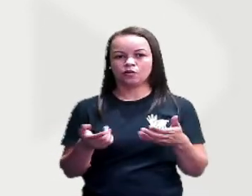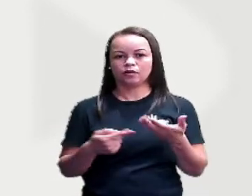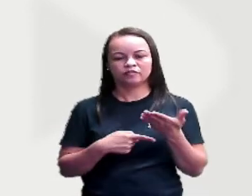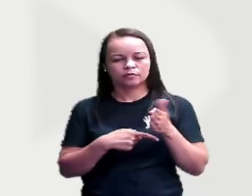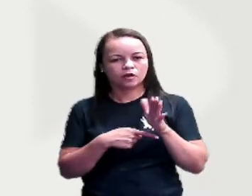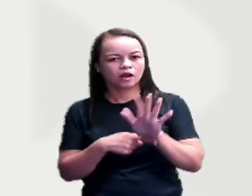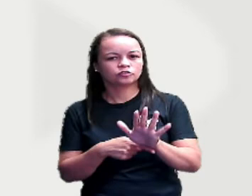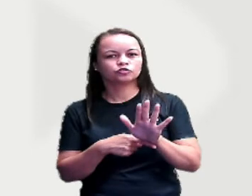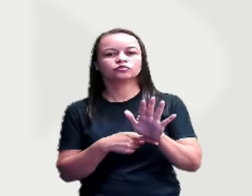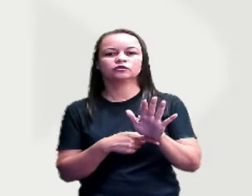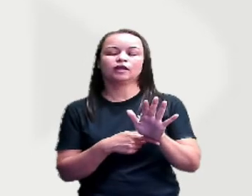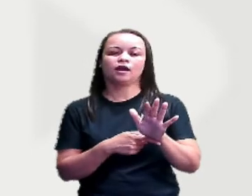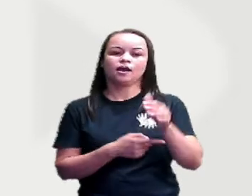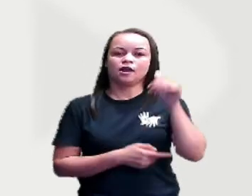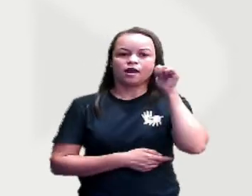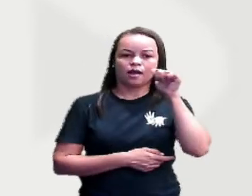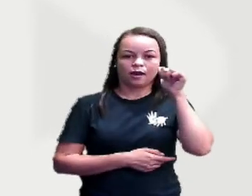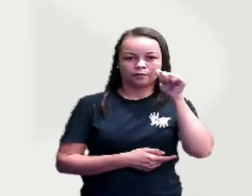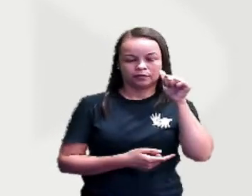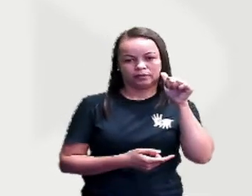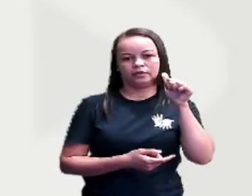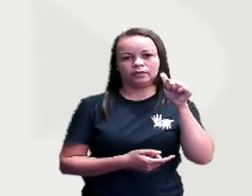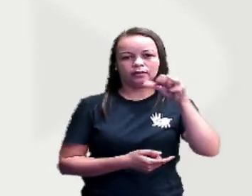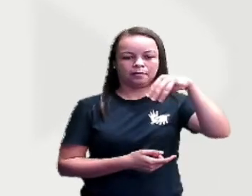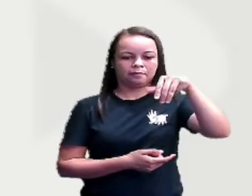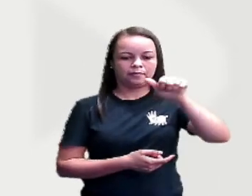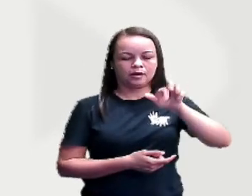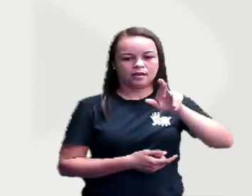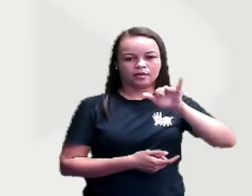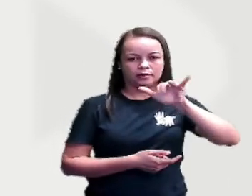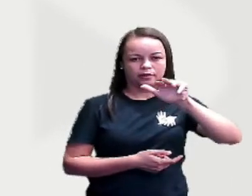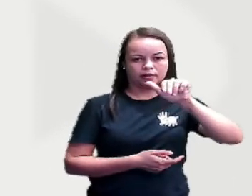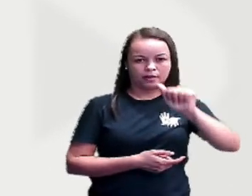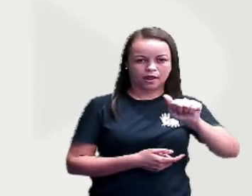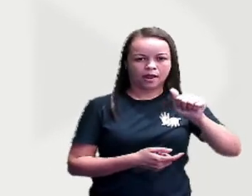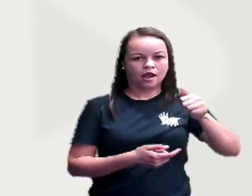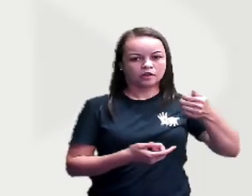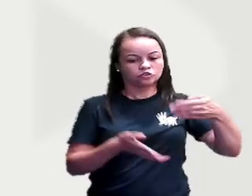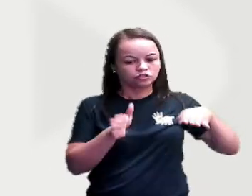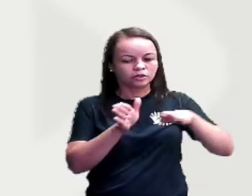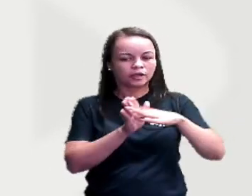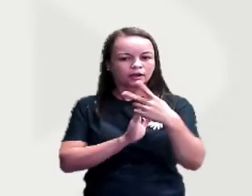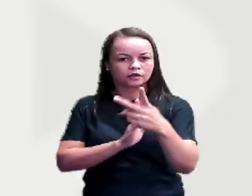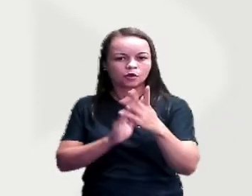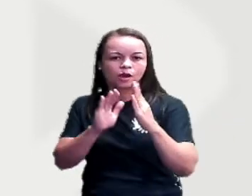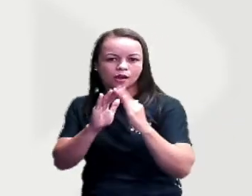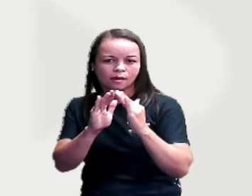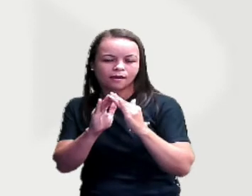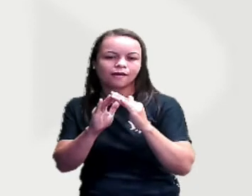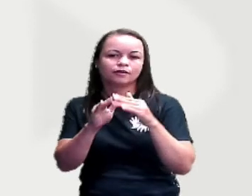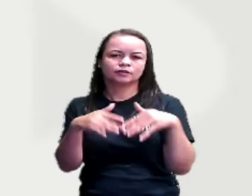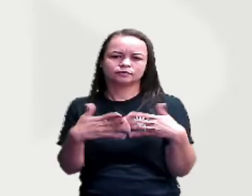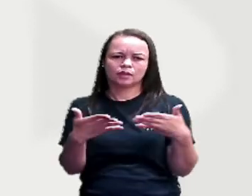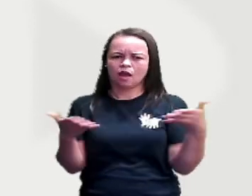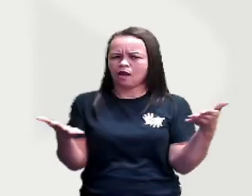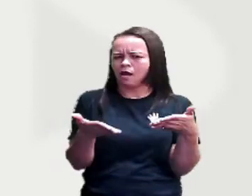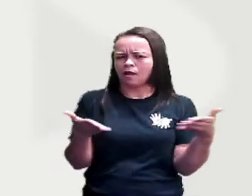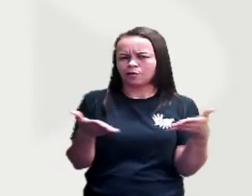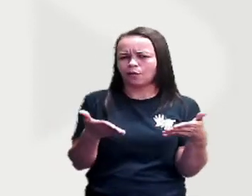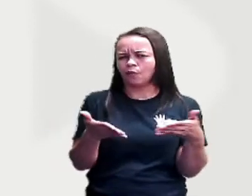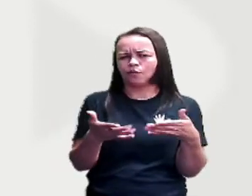ajudar Maria a chegar na sua casa. Olha só, agora a gente não tá